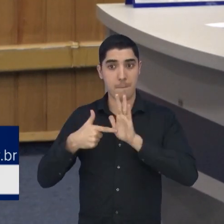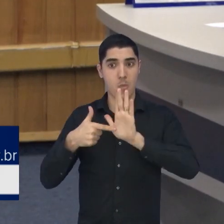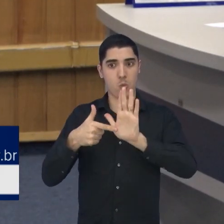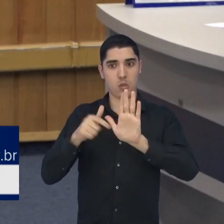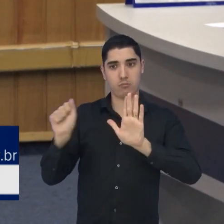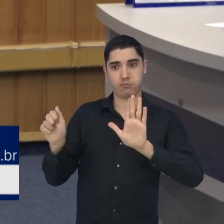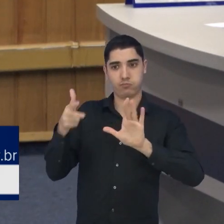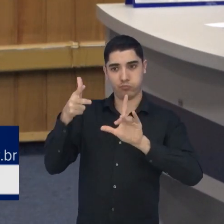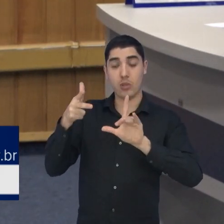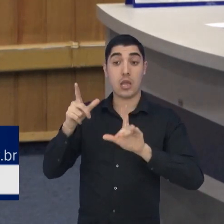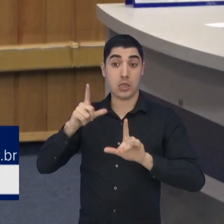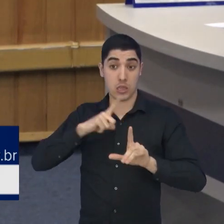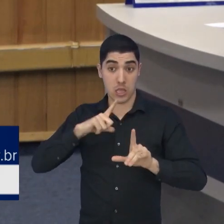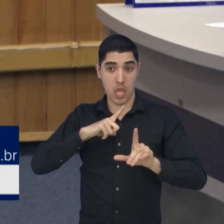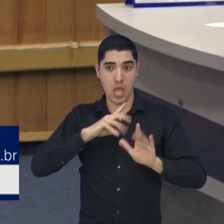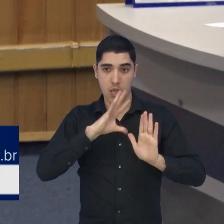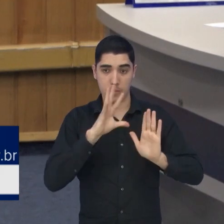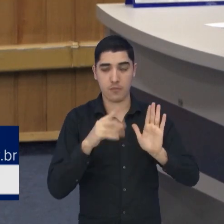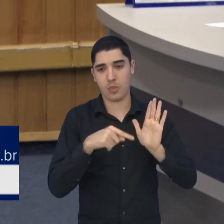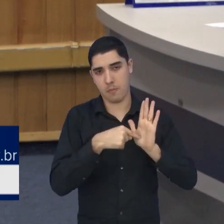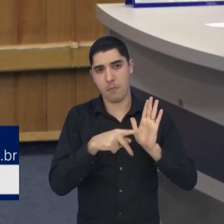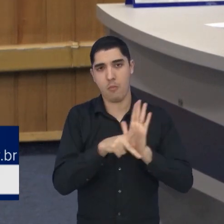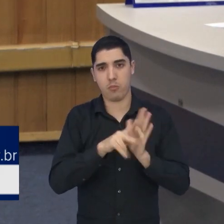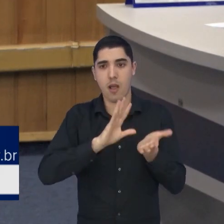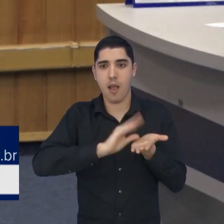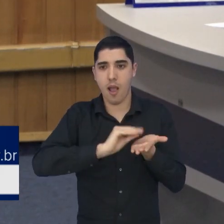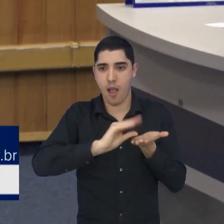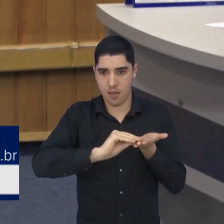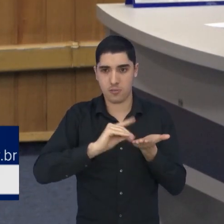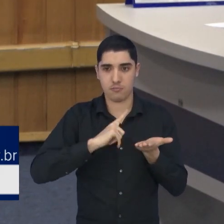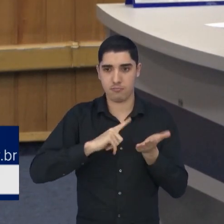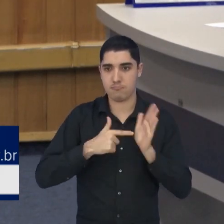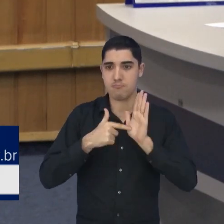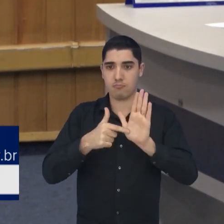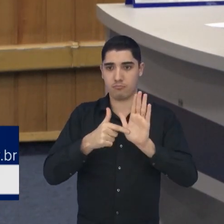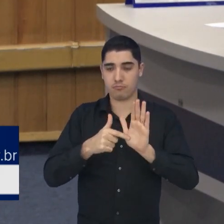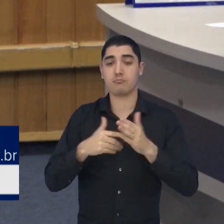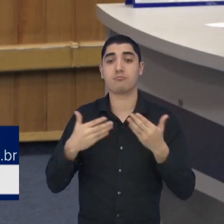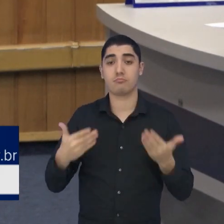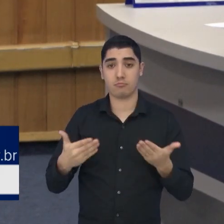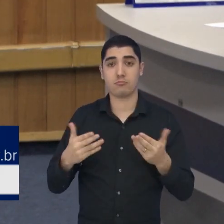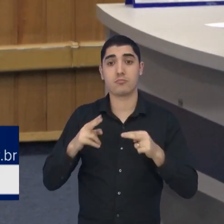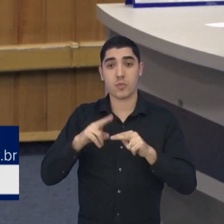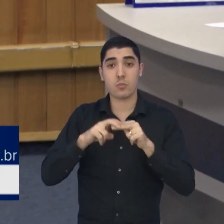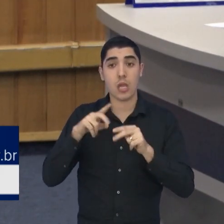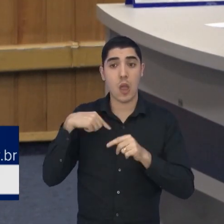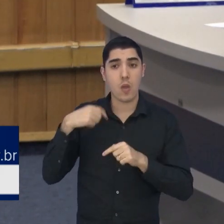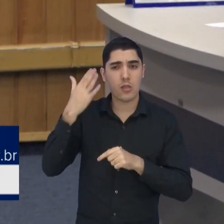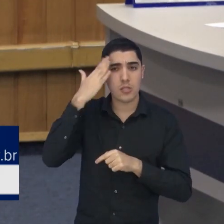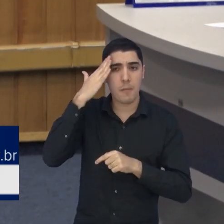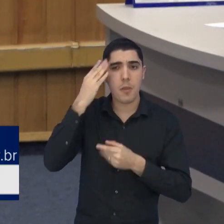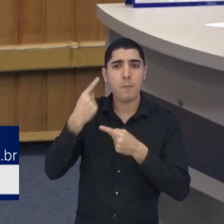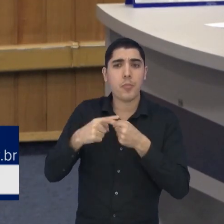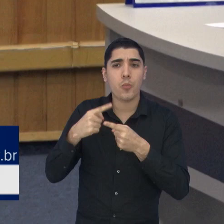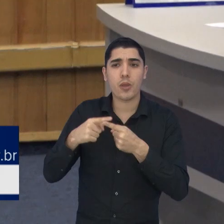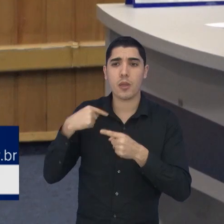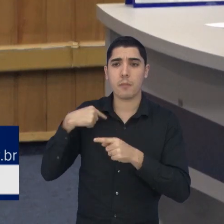em ata, nós vamos dar publicidade, evidentemente, e depois eu quero acompanhar para entender o que aconteceu, porque a minha fala não